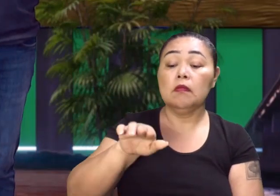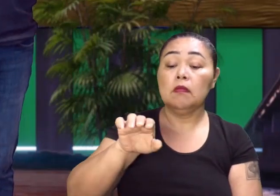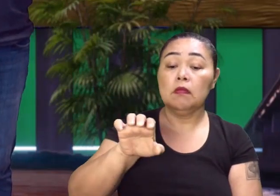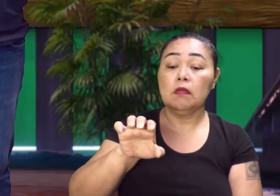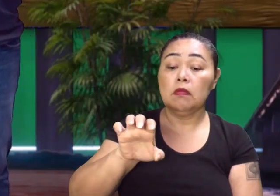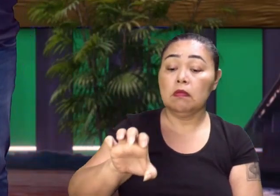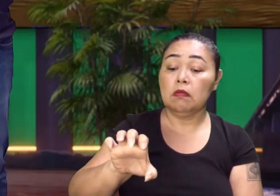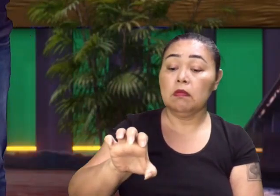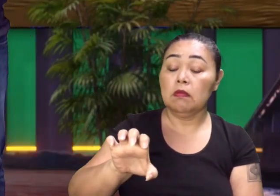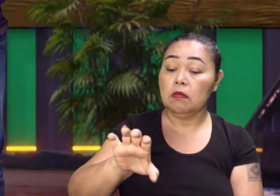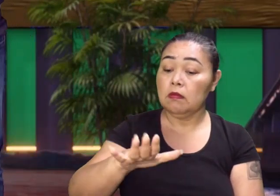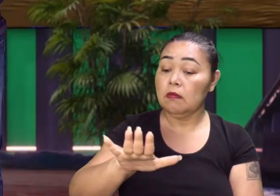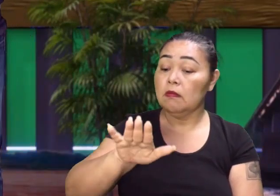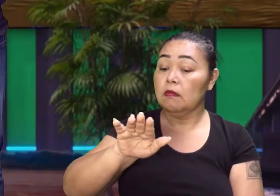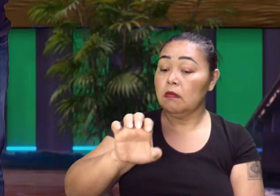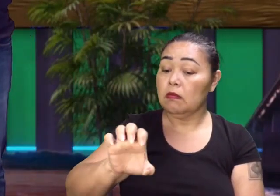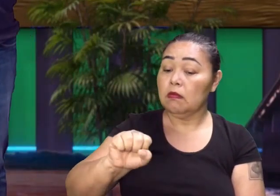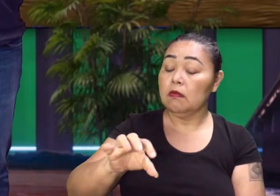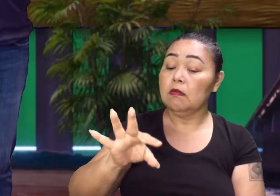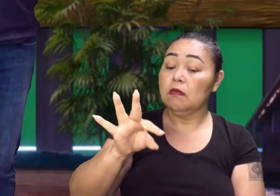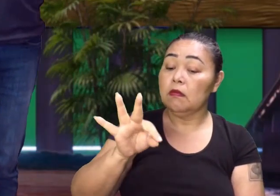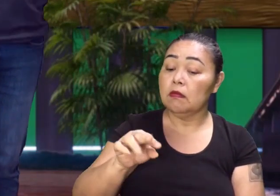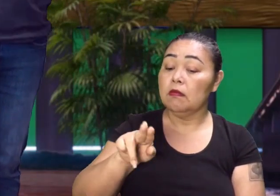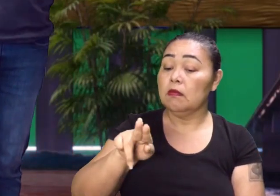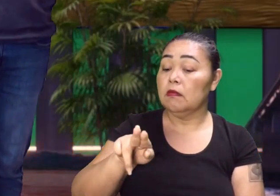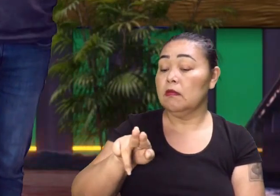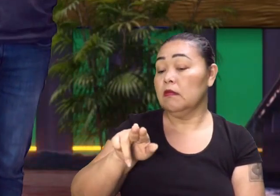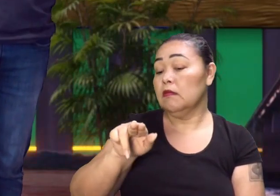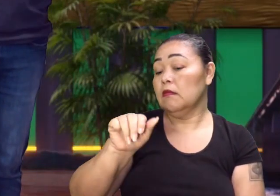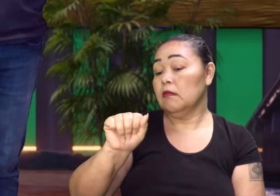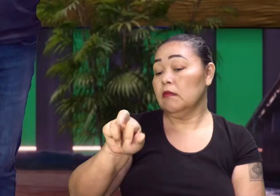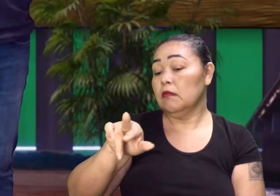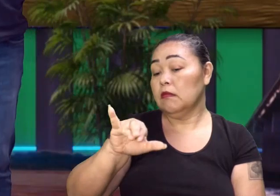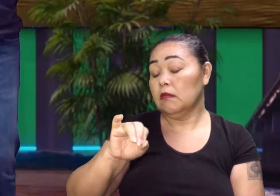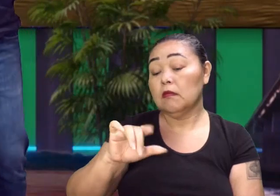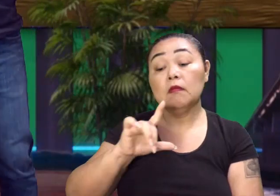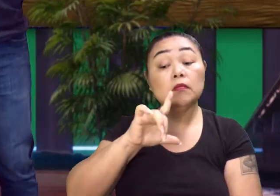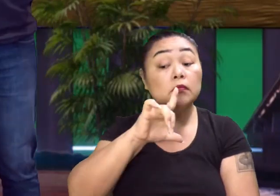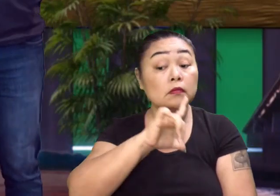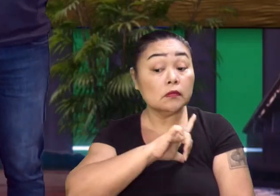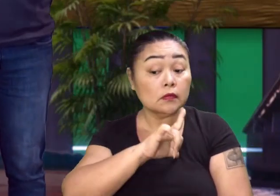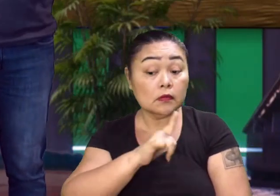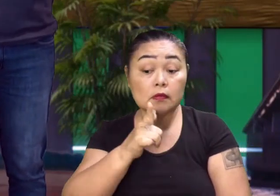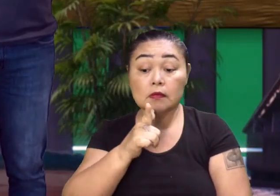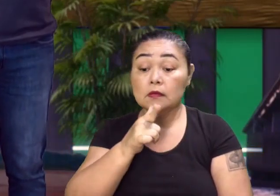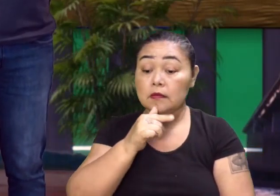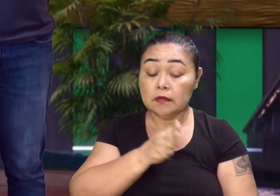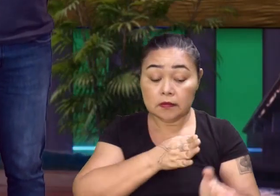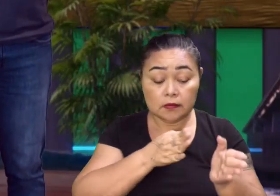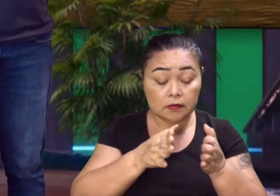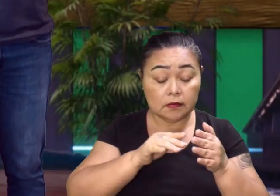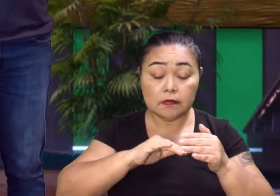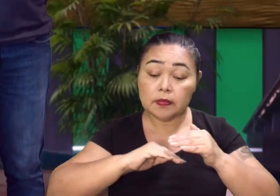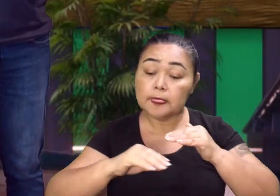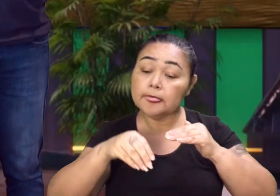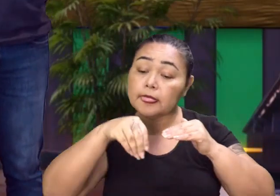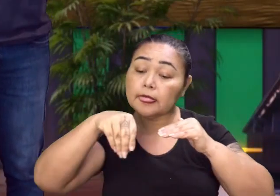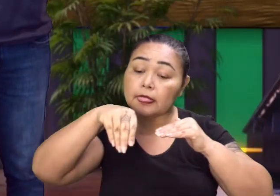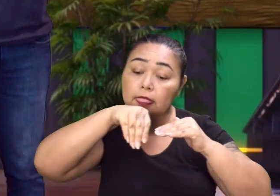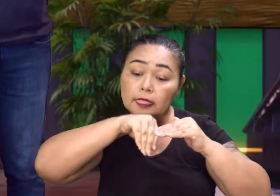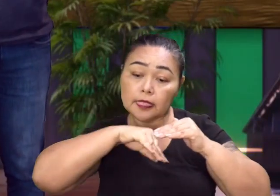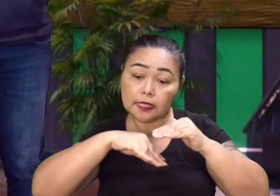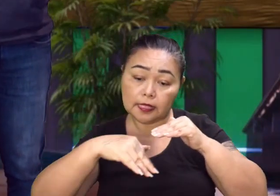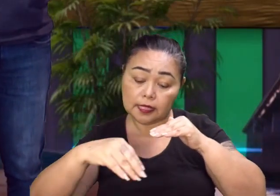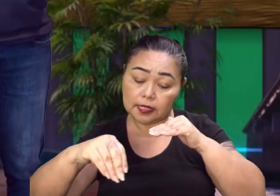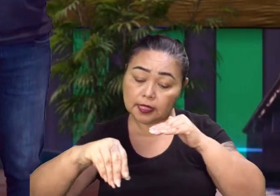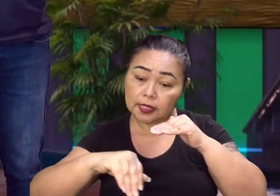foz em estuário. Agora, se eu tenho um rio onde eu tenho banco de areia, vamos imaginar que aqui é